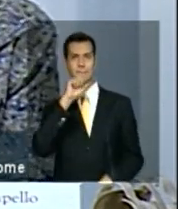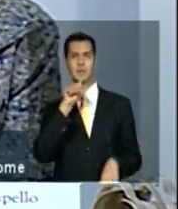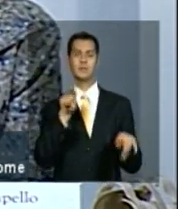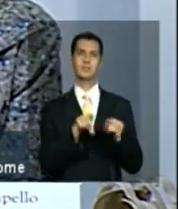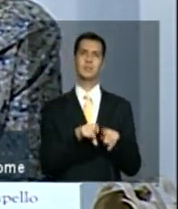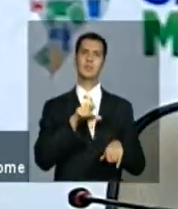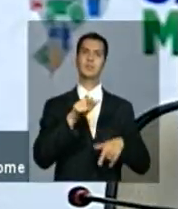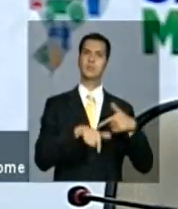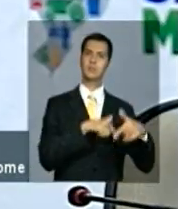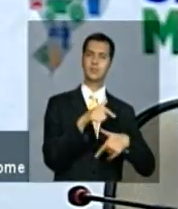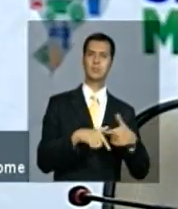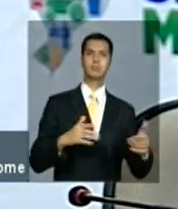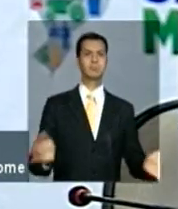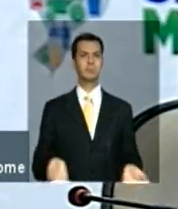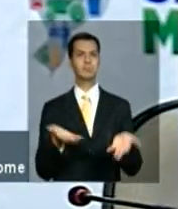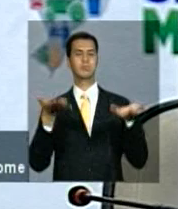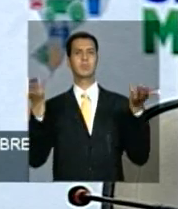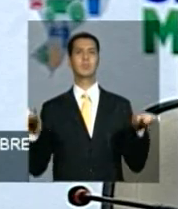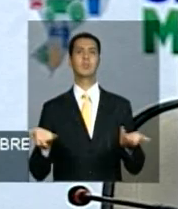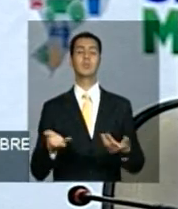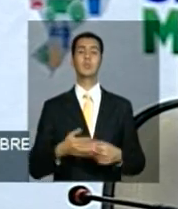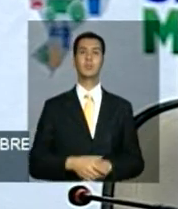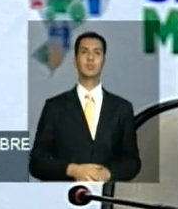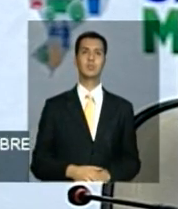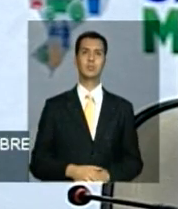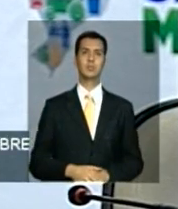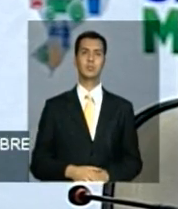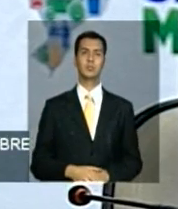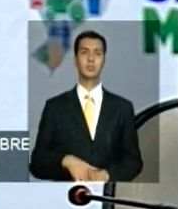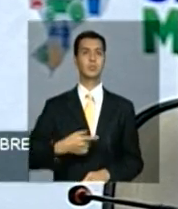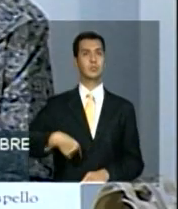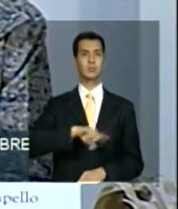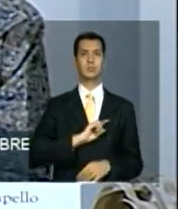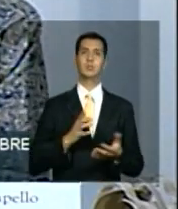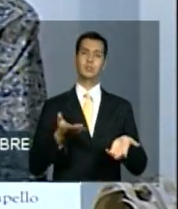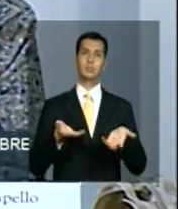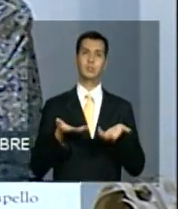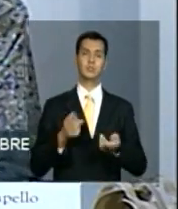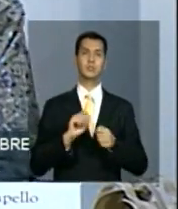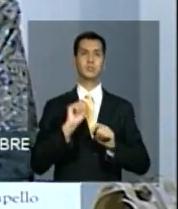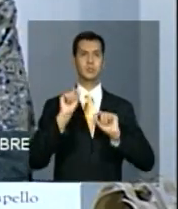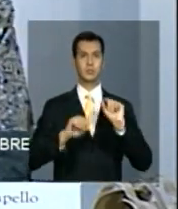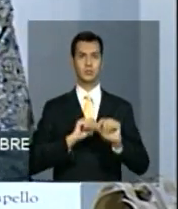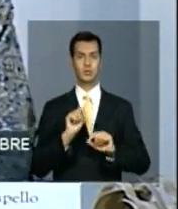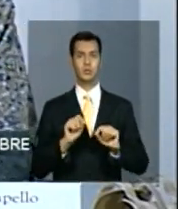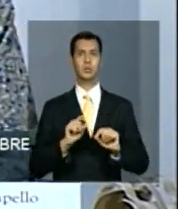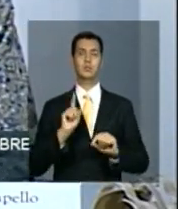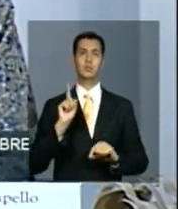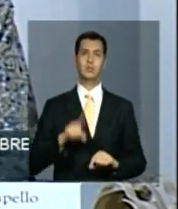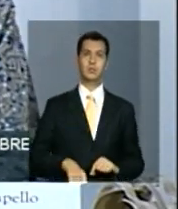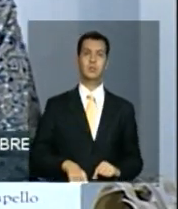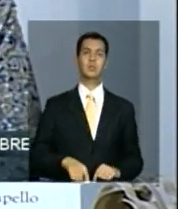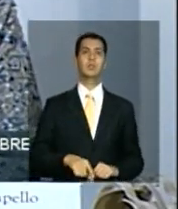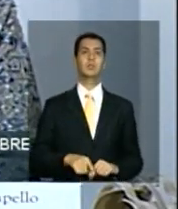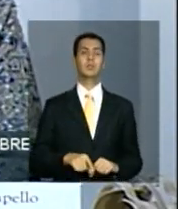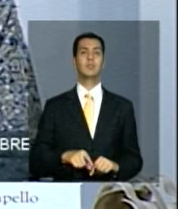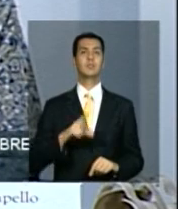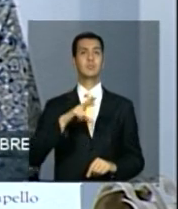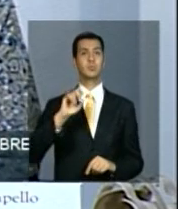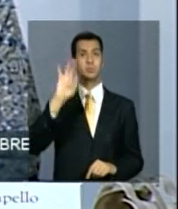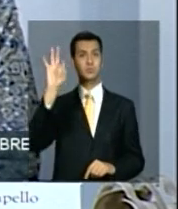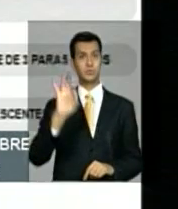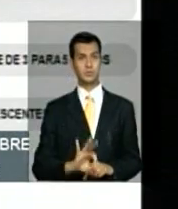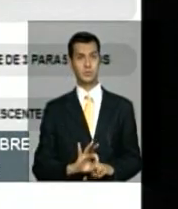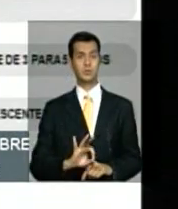temos um resultado no no caso de acompanhamento de gestantes do bolsa família que é espetacular 50%